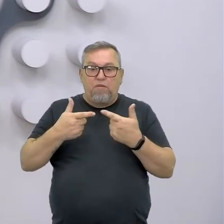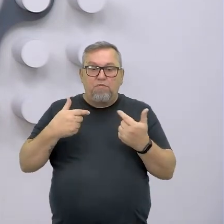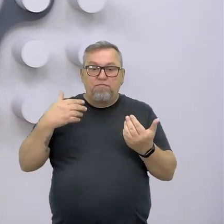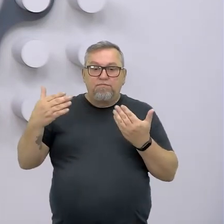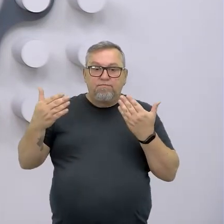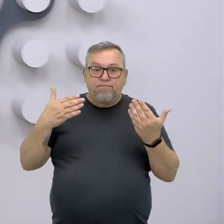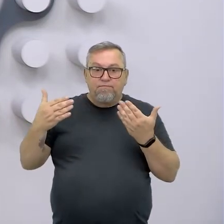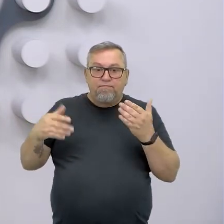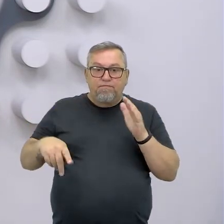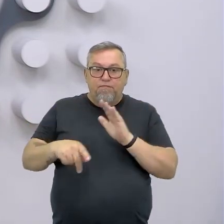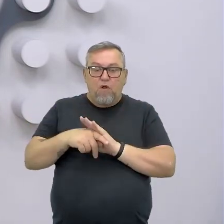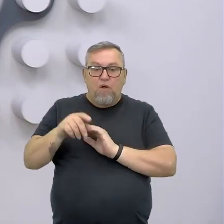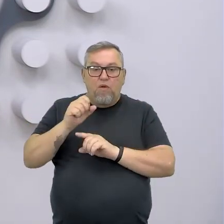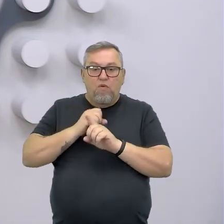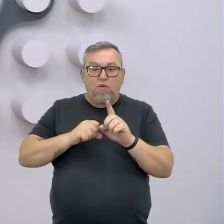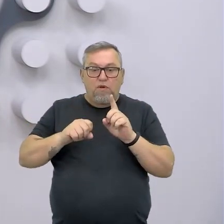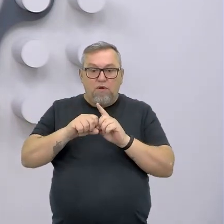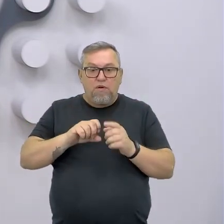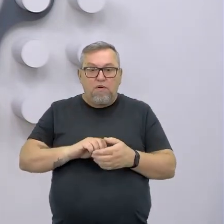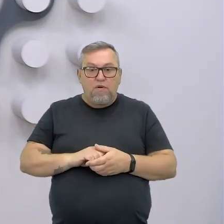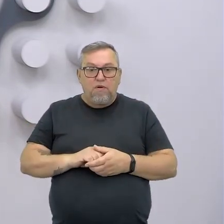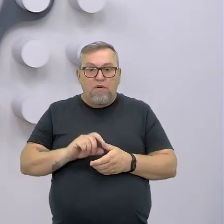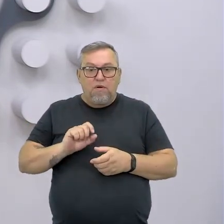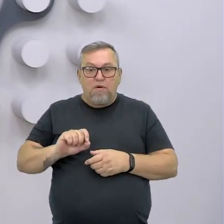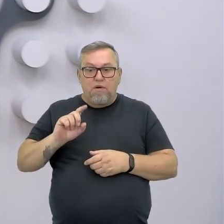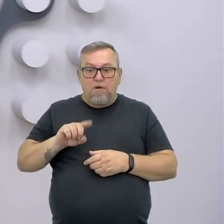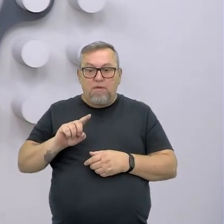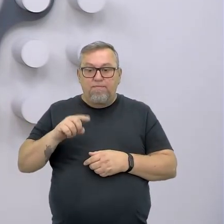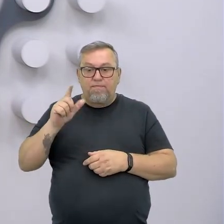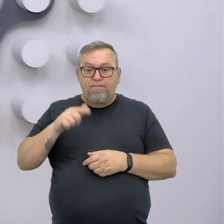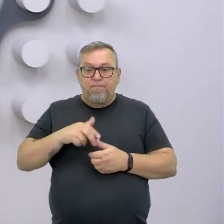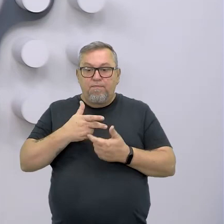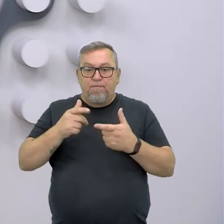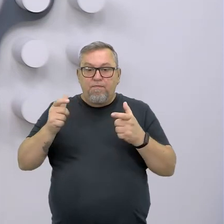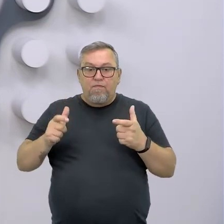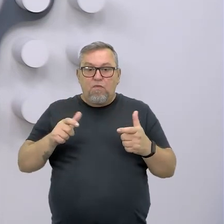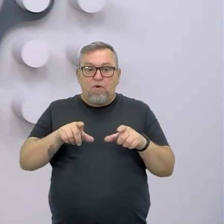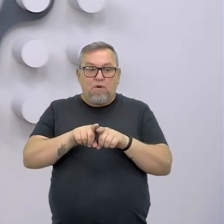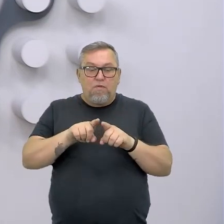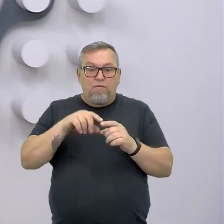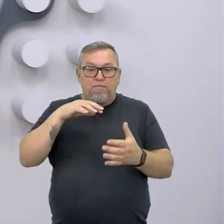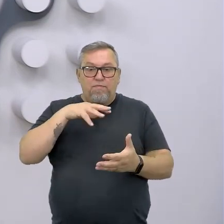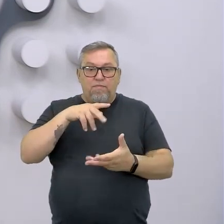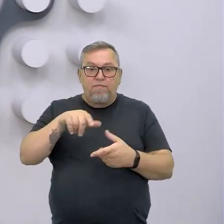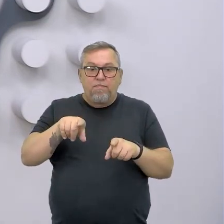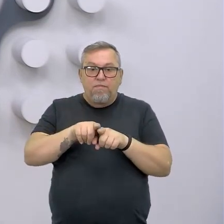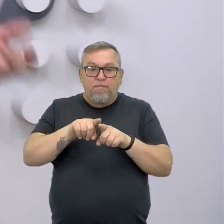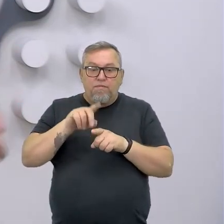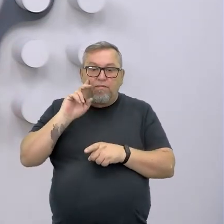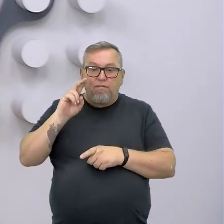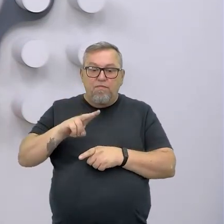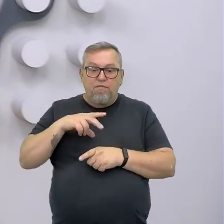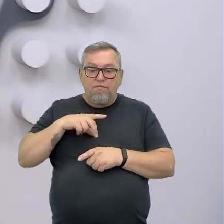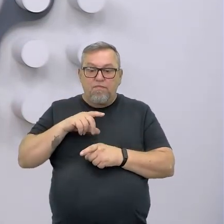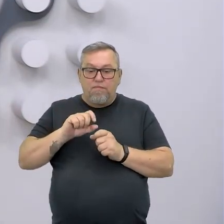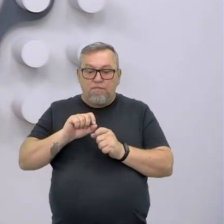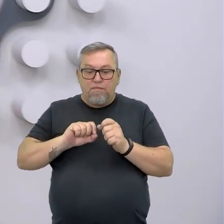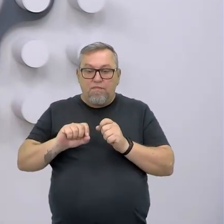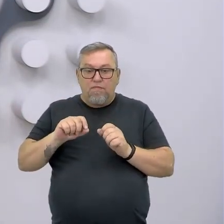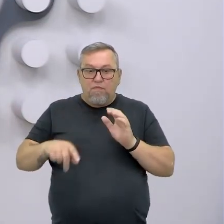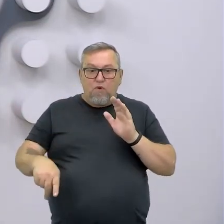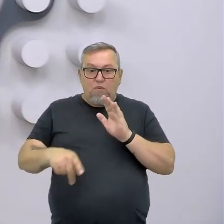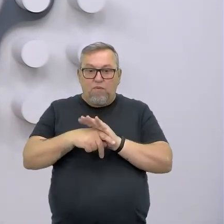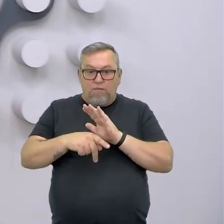parâmetros que são as outras sociedades, né? Que são outros lugares do globo terrestre, então até regiões vizinhas, aquelas que